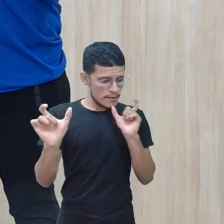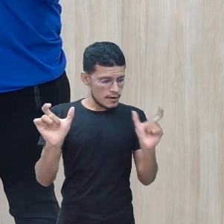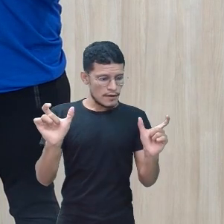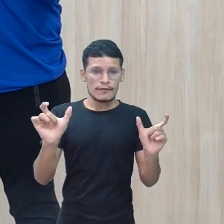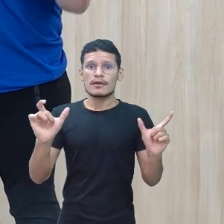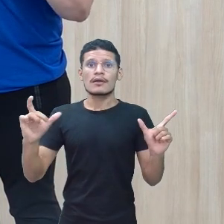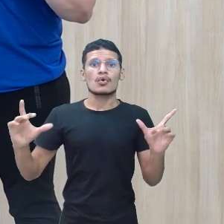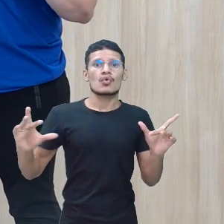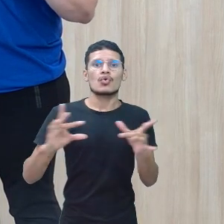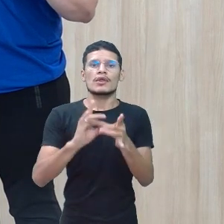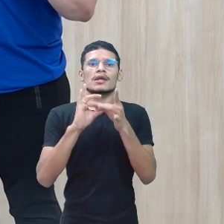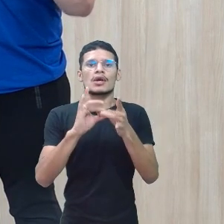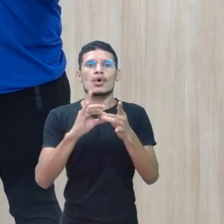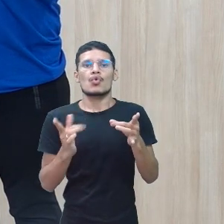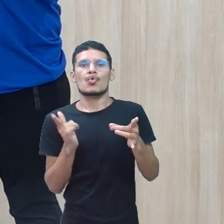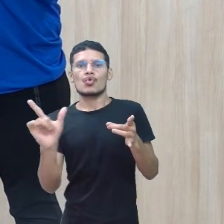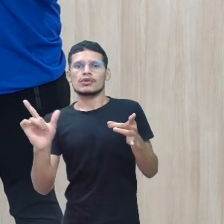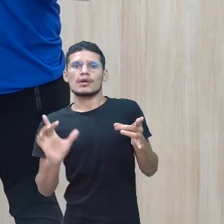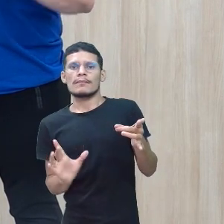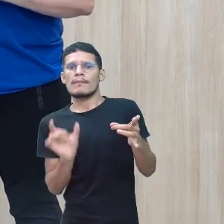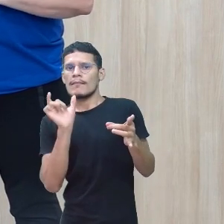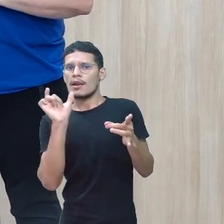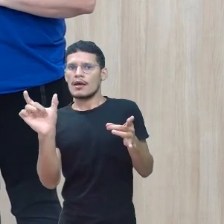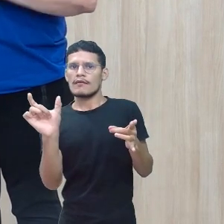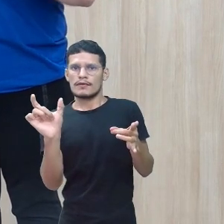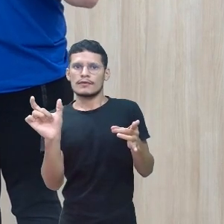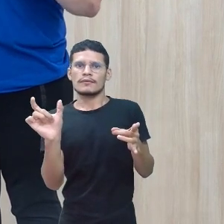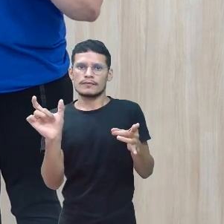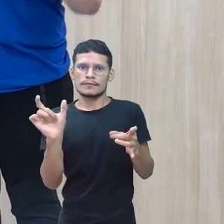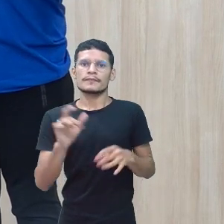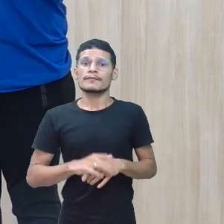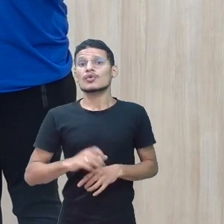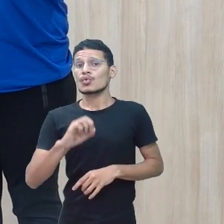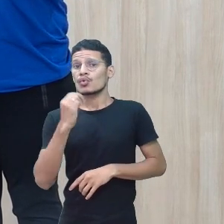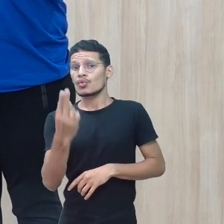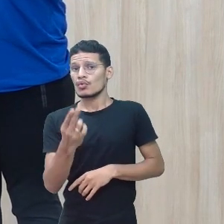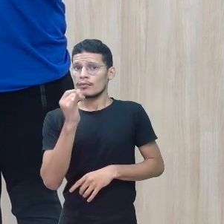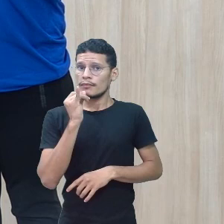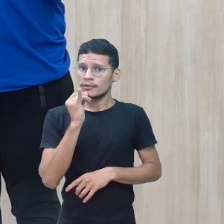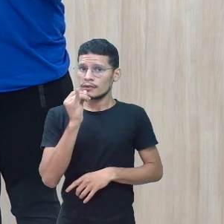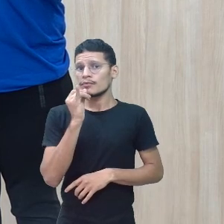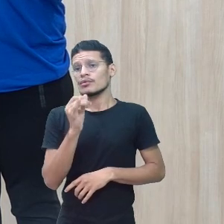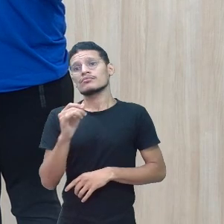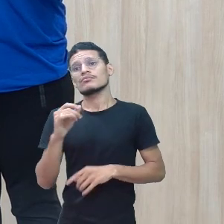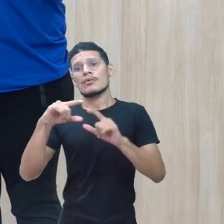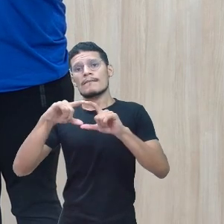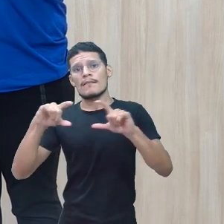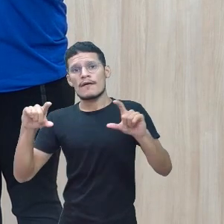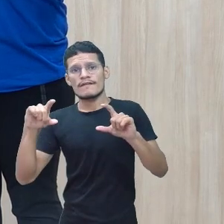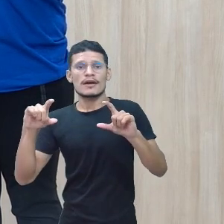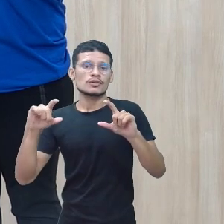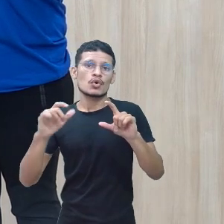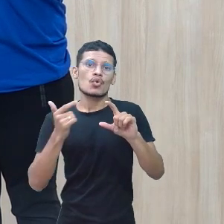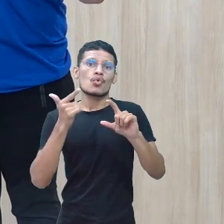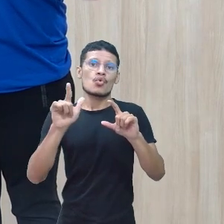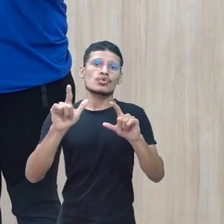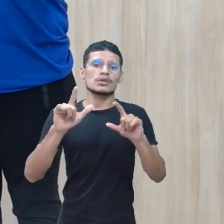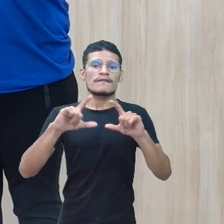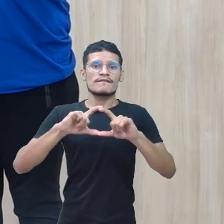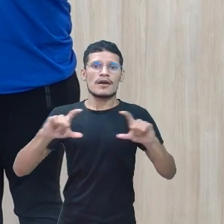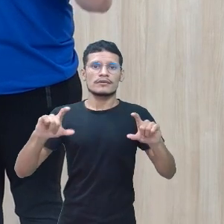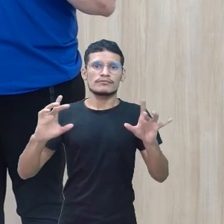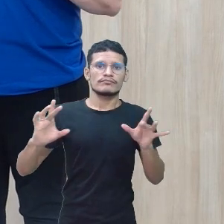expressão conectora que vai estar ligando uma palavra ou uma oração a outra, ou